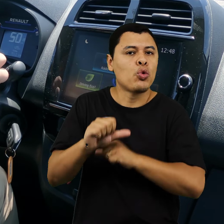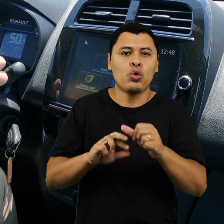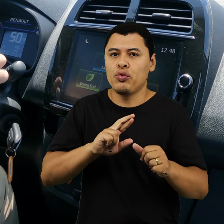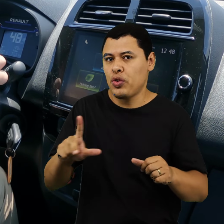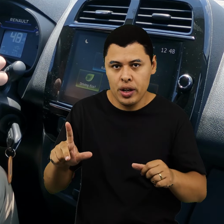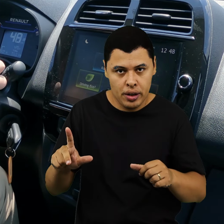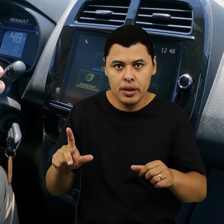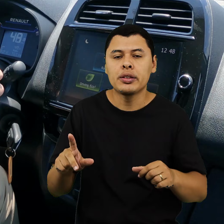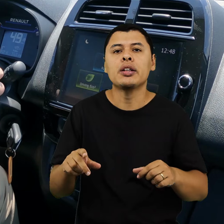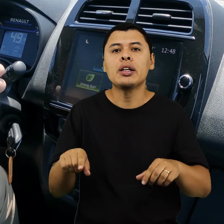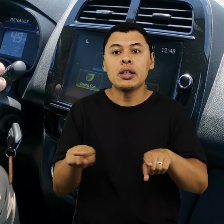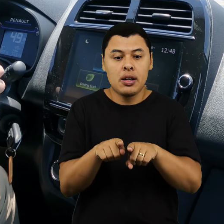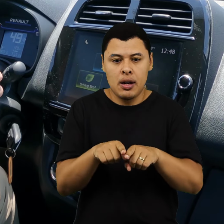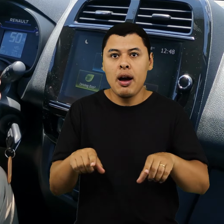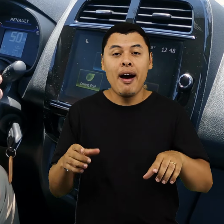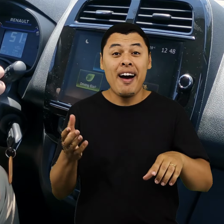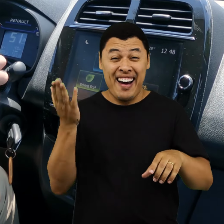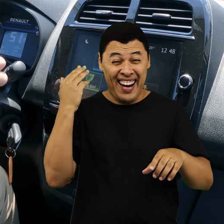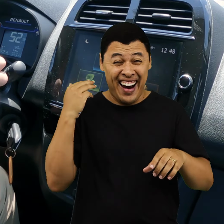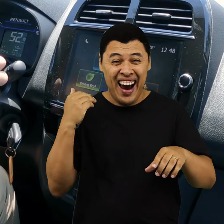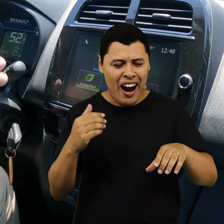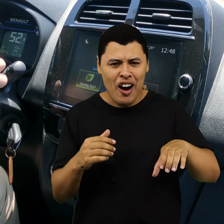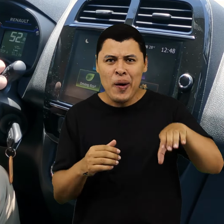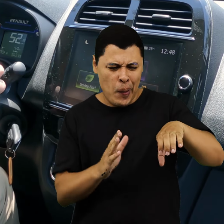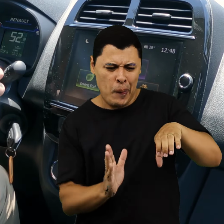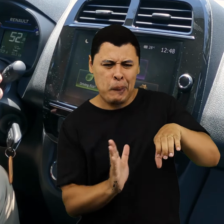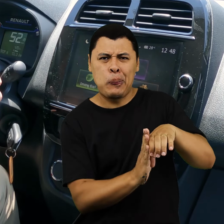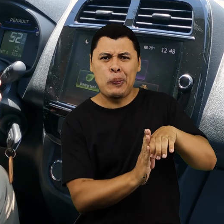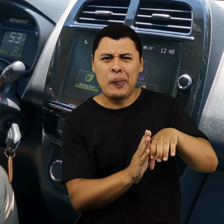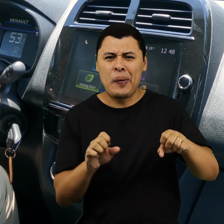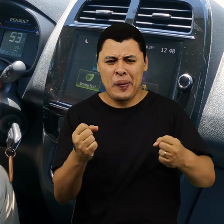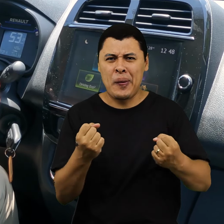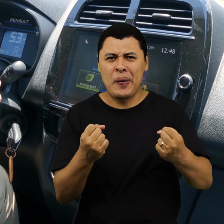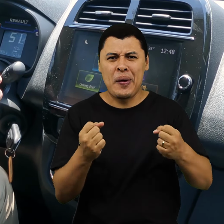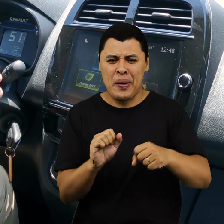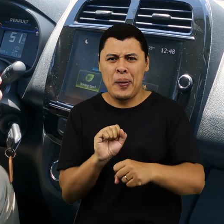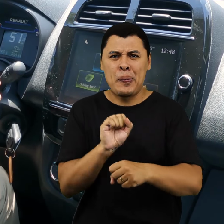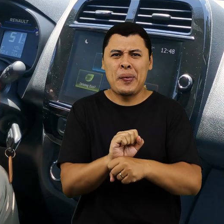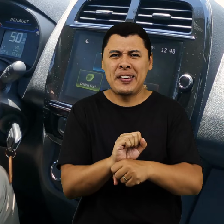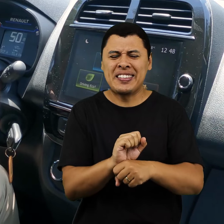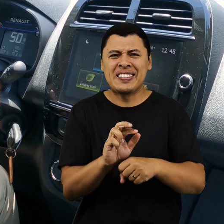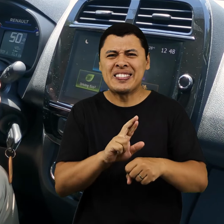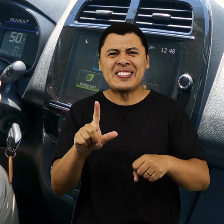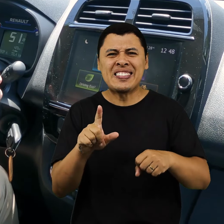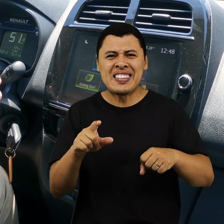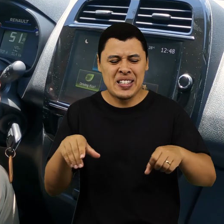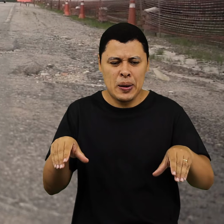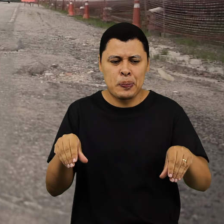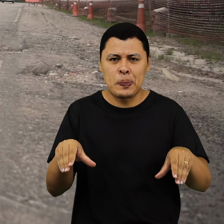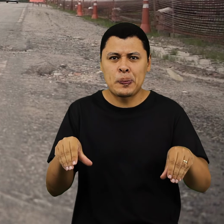discos ventilados, porque a primeira fase do Kwid era um disco sólido, acredita nisso, né? Disco vamos dizer assim, sem